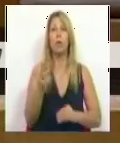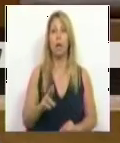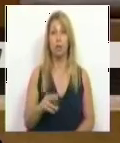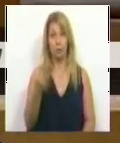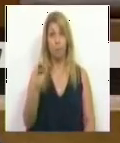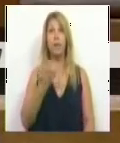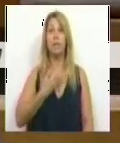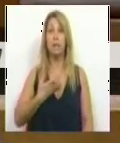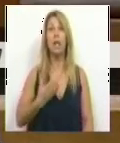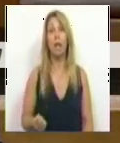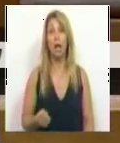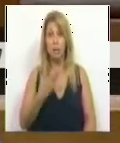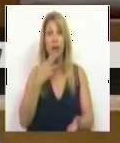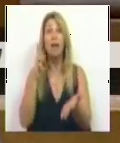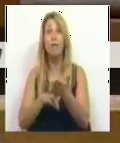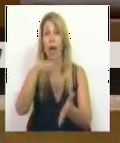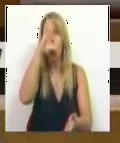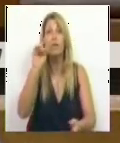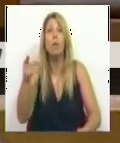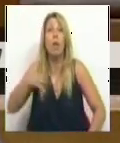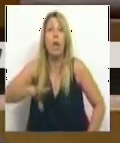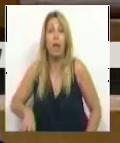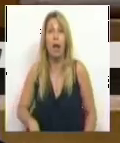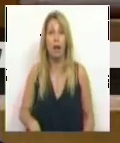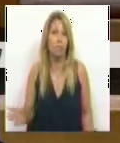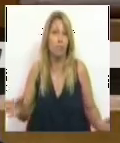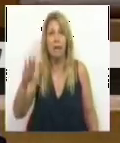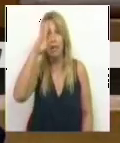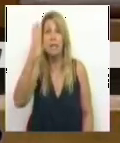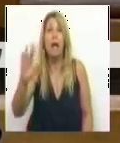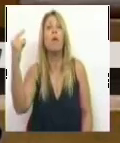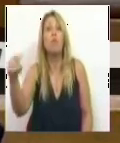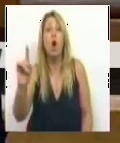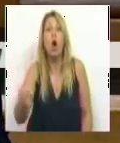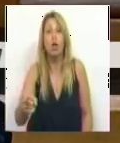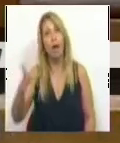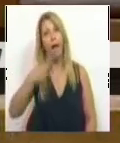não sabem o que querem. Só sabem que querem mais austeridade.